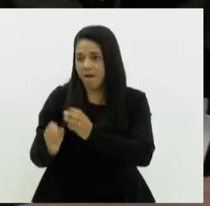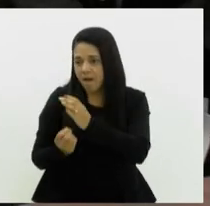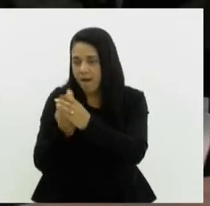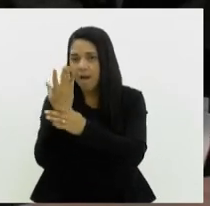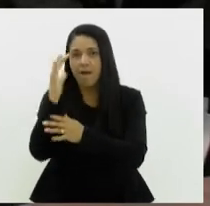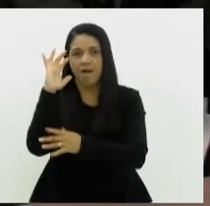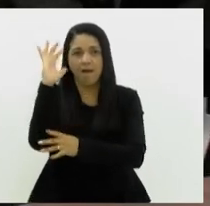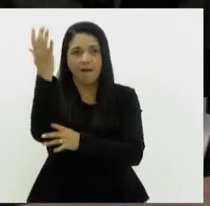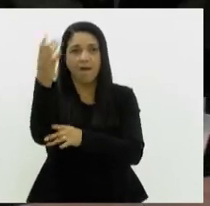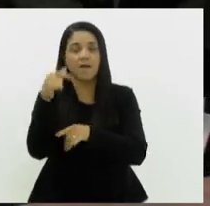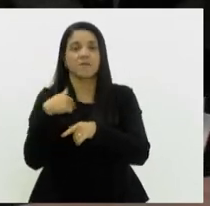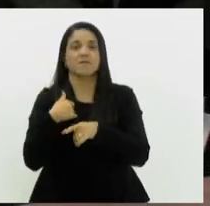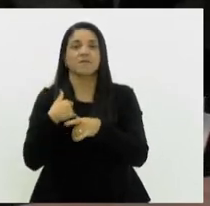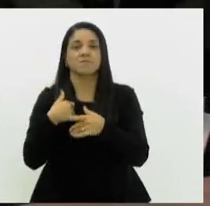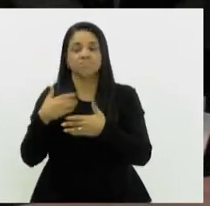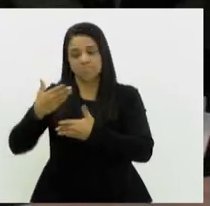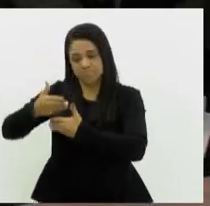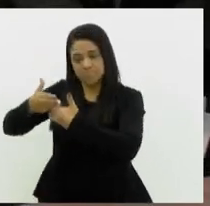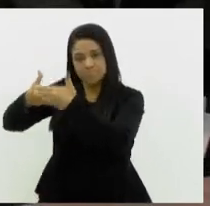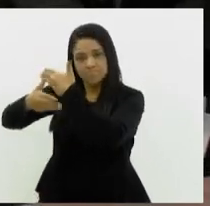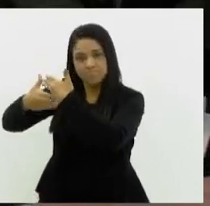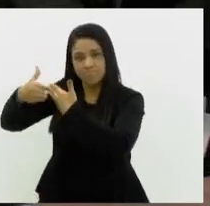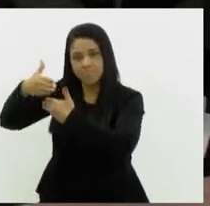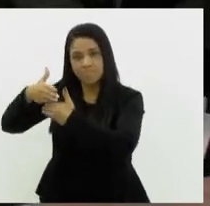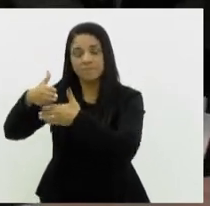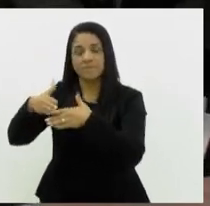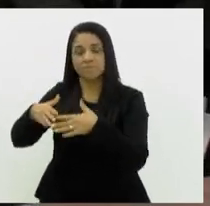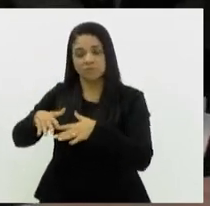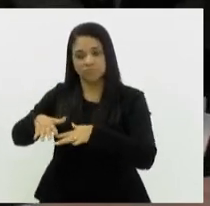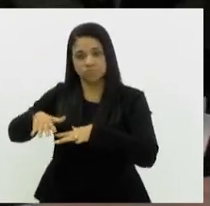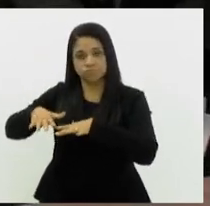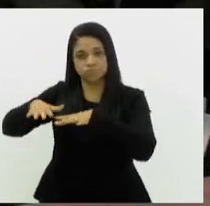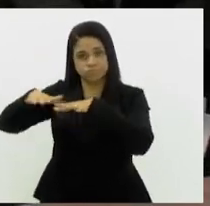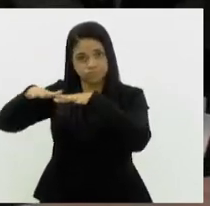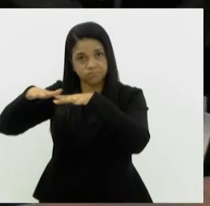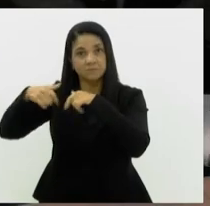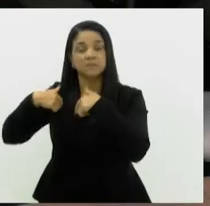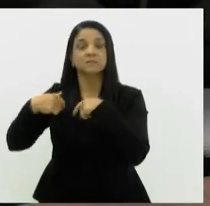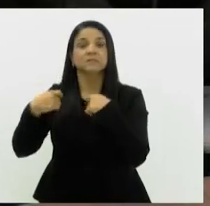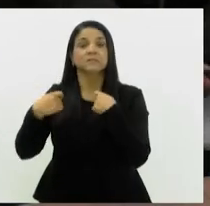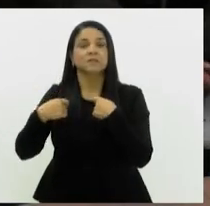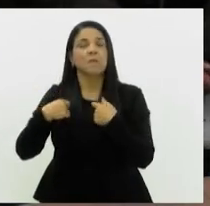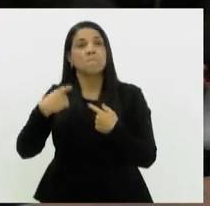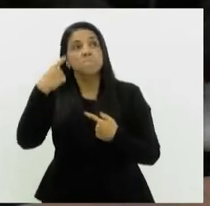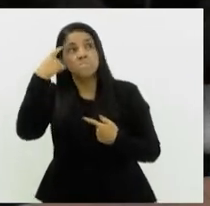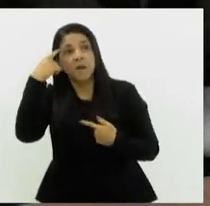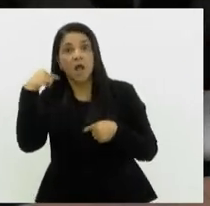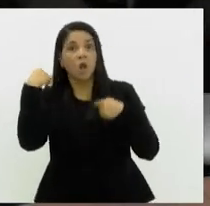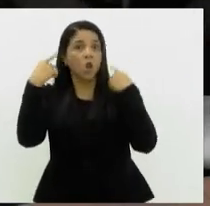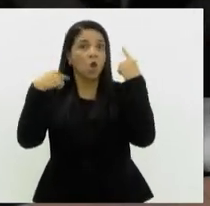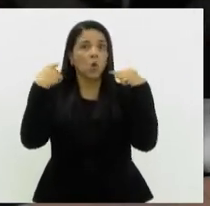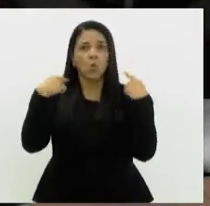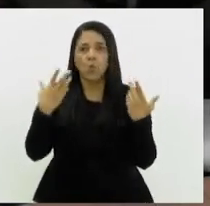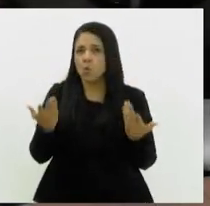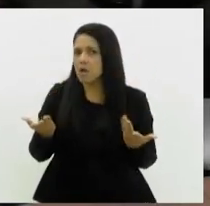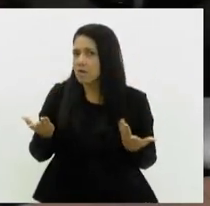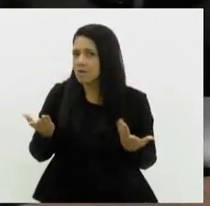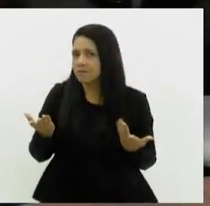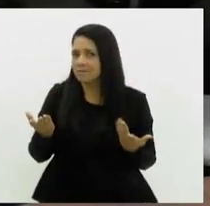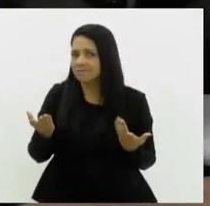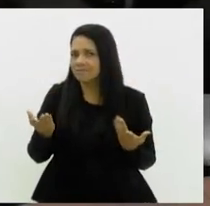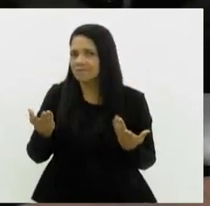de inundação, etc., fico achando que é loucura, né? Loucura biodiversa da gente. Que nós somos